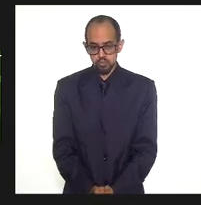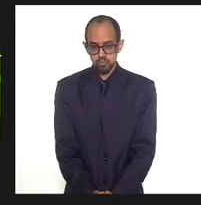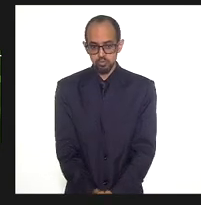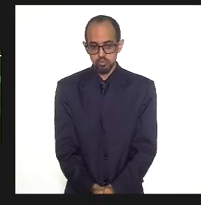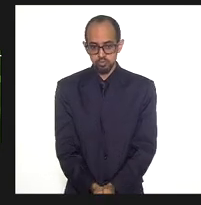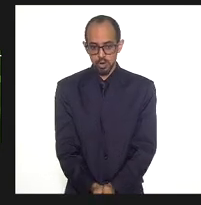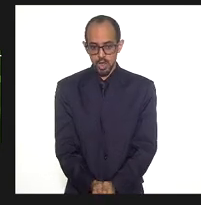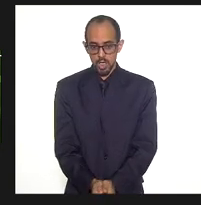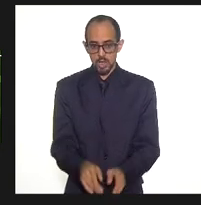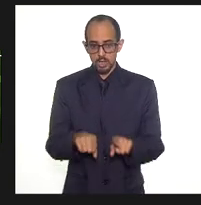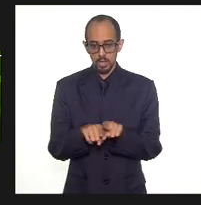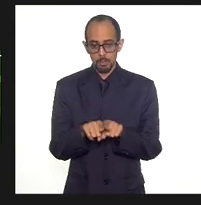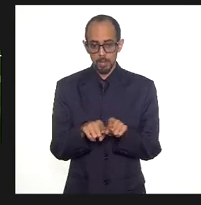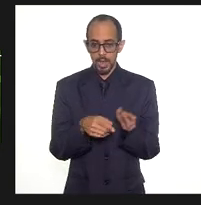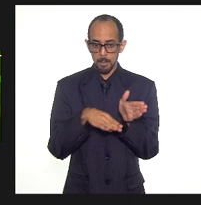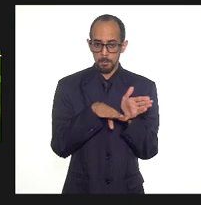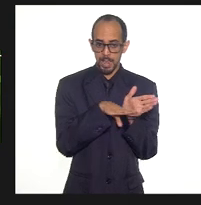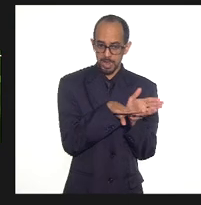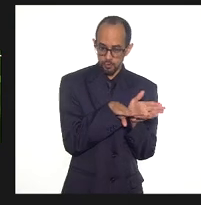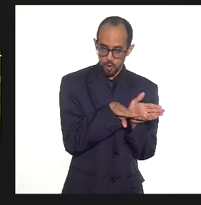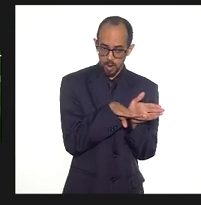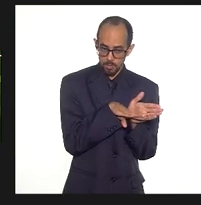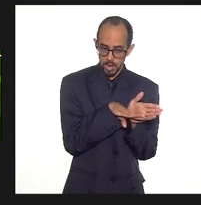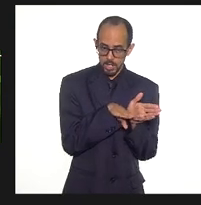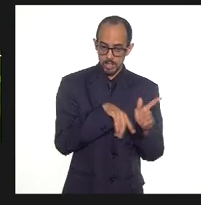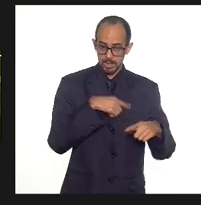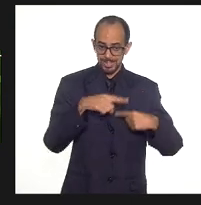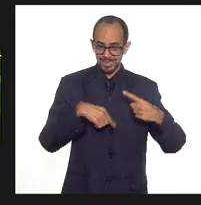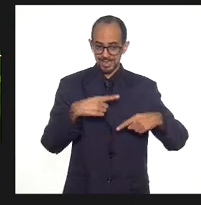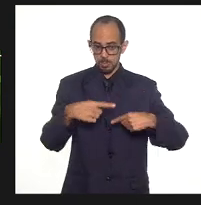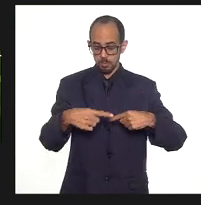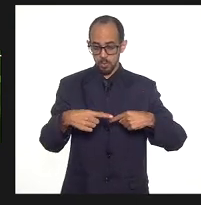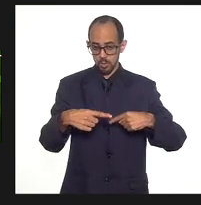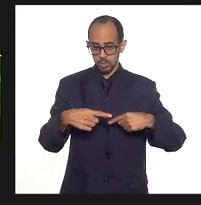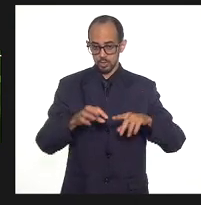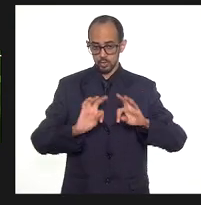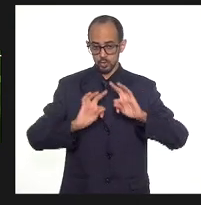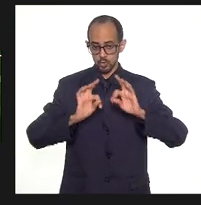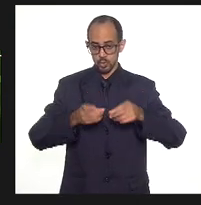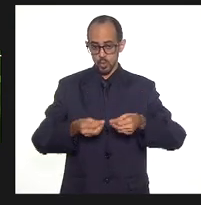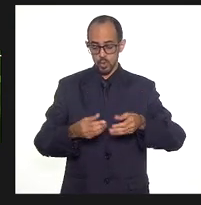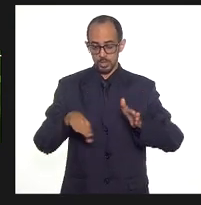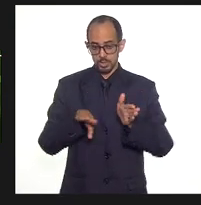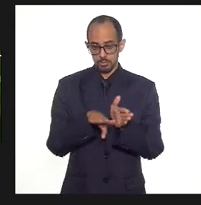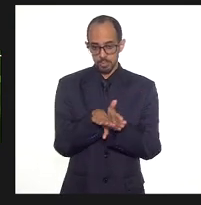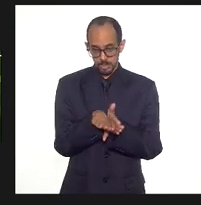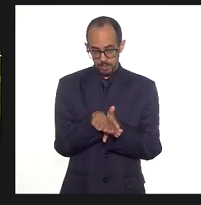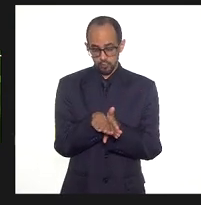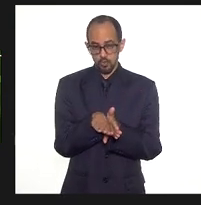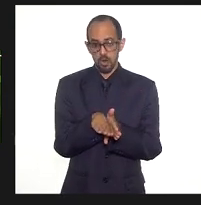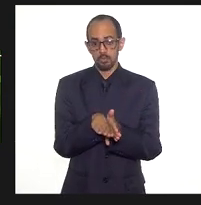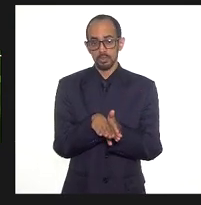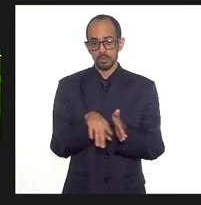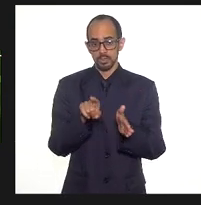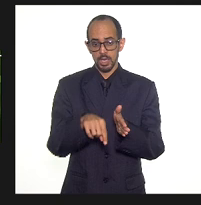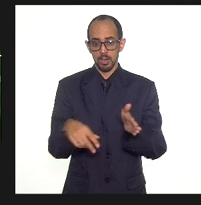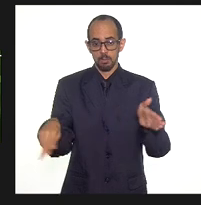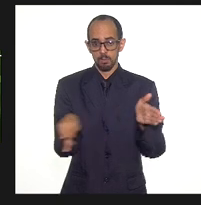seja, pós-Repetro SPED, pós-transição, todas as plataformas consideradas